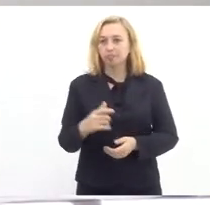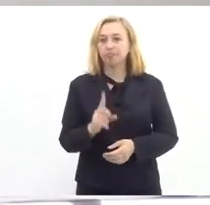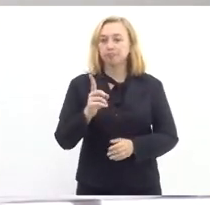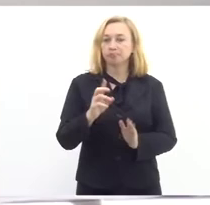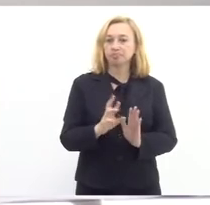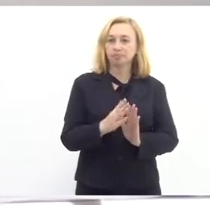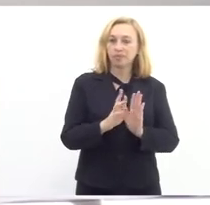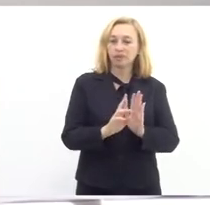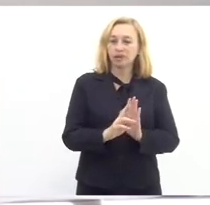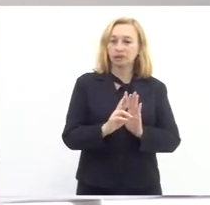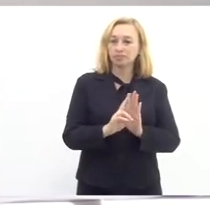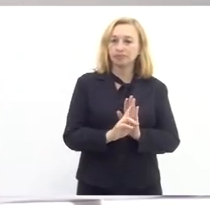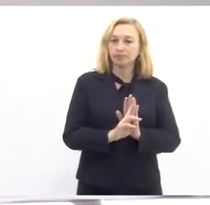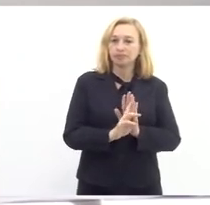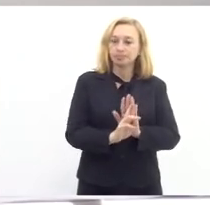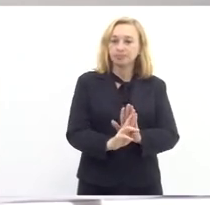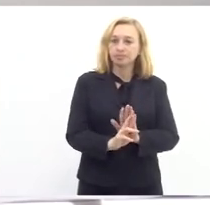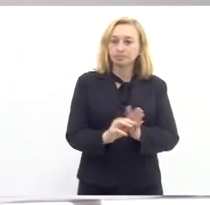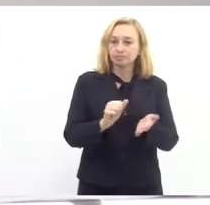apresentado multa nenhuma.